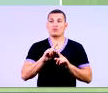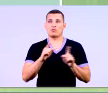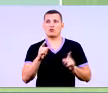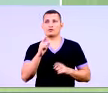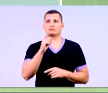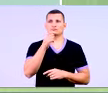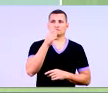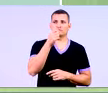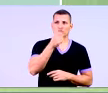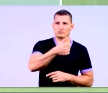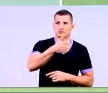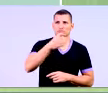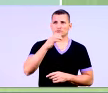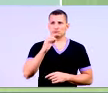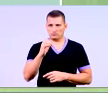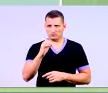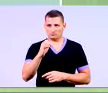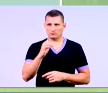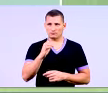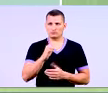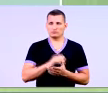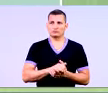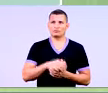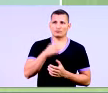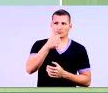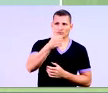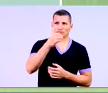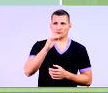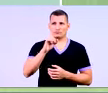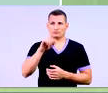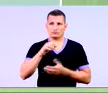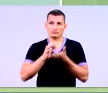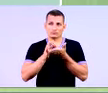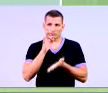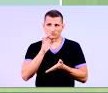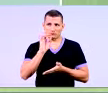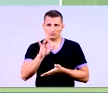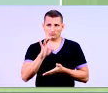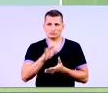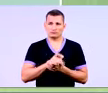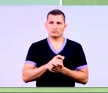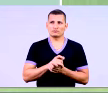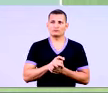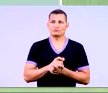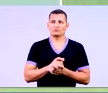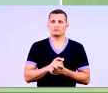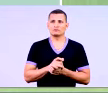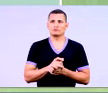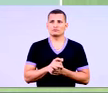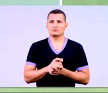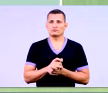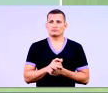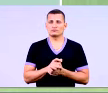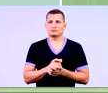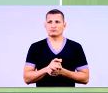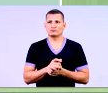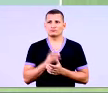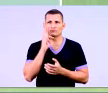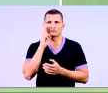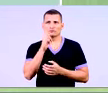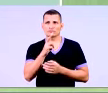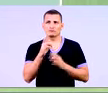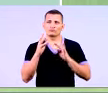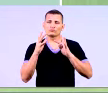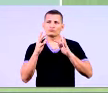10 é representado em java notem que todas essas atribuições que eu fiz eu